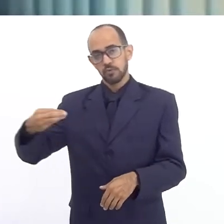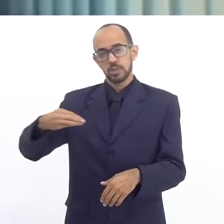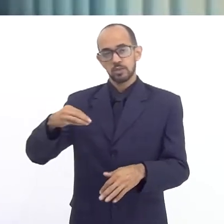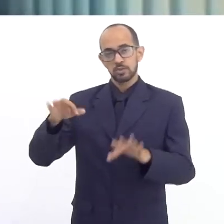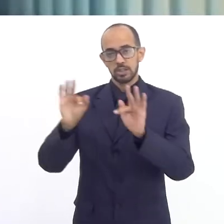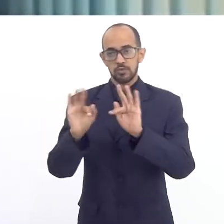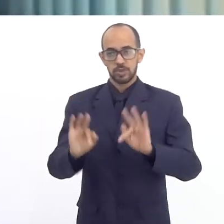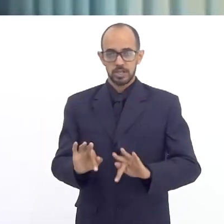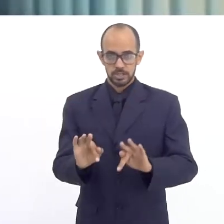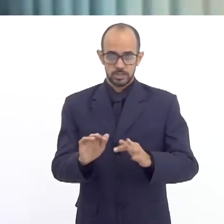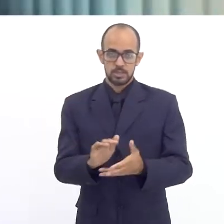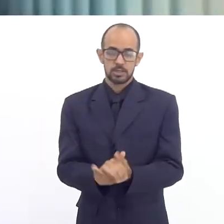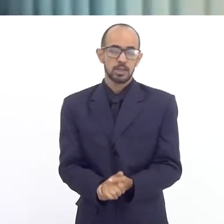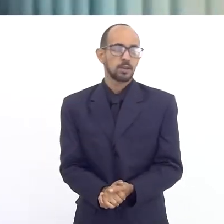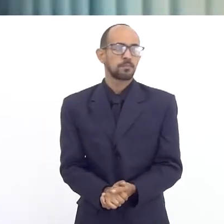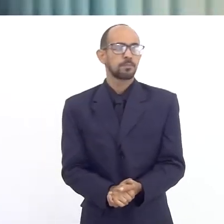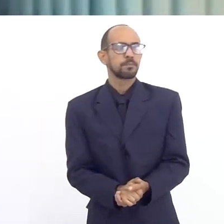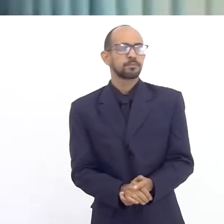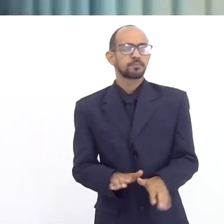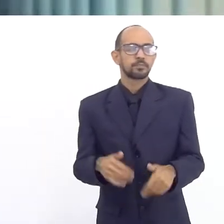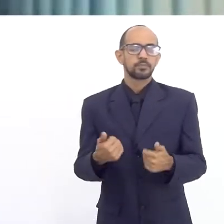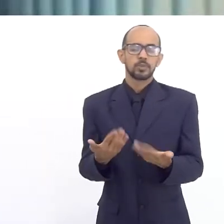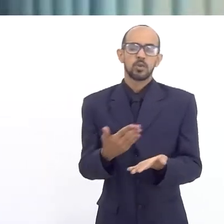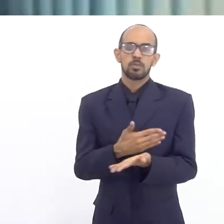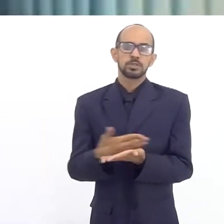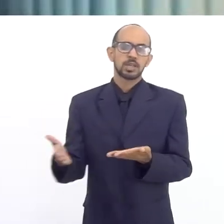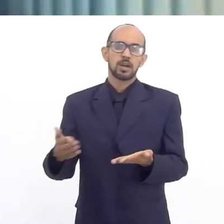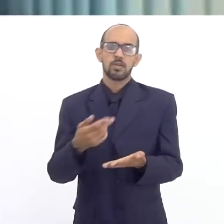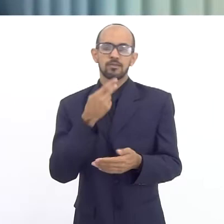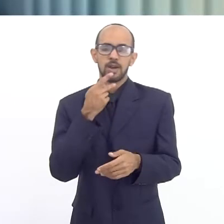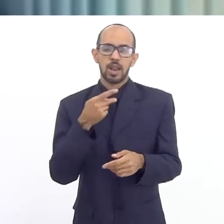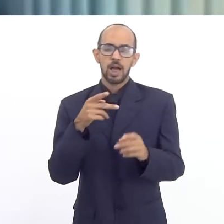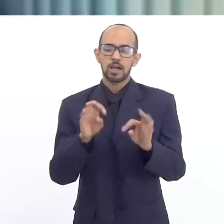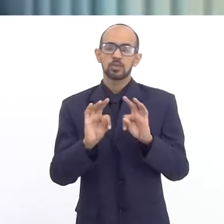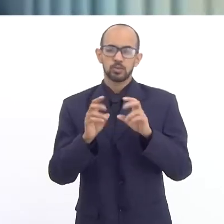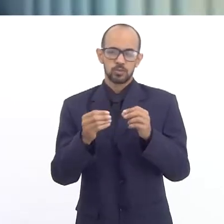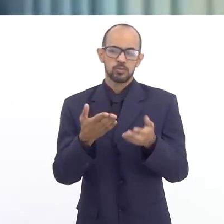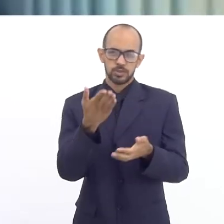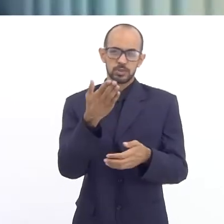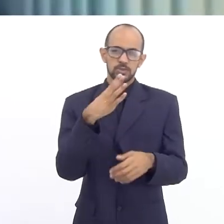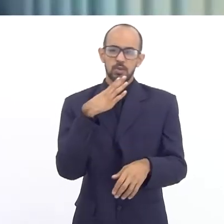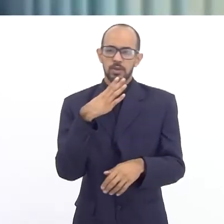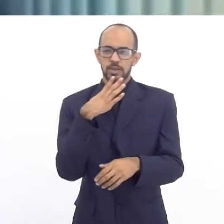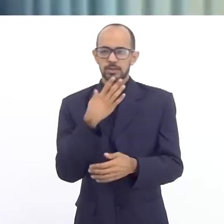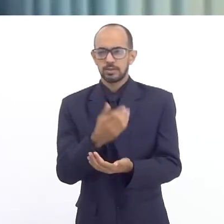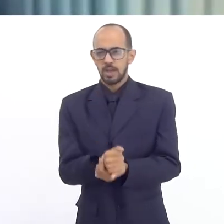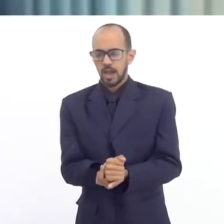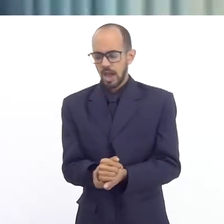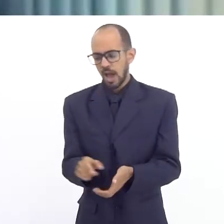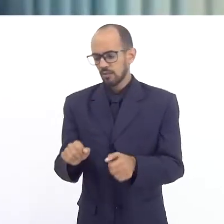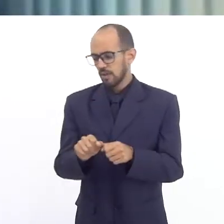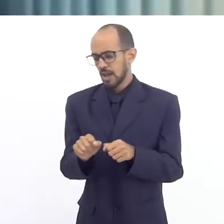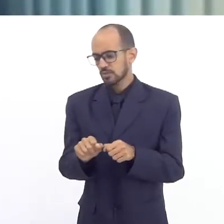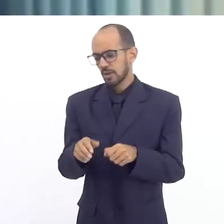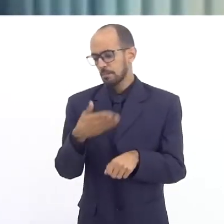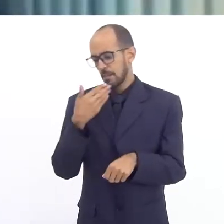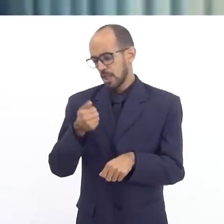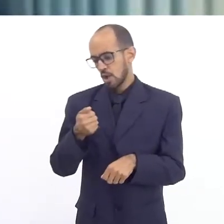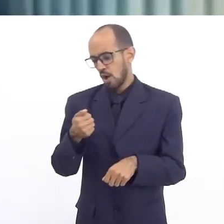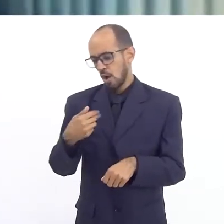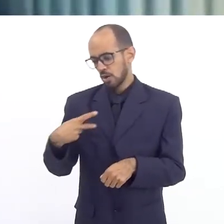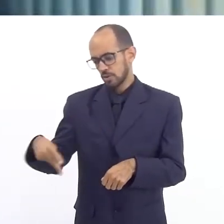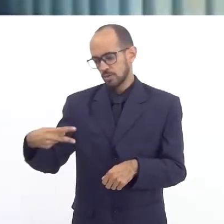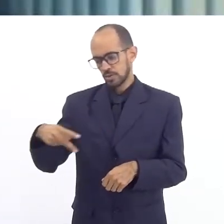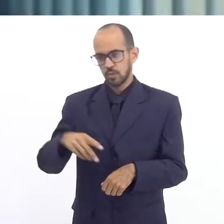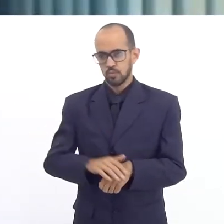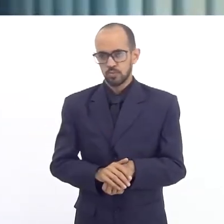Eu quero que meu filho seja feliz. E aí começaram a falar aquelas coisas que vocês todos já devem ter ouvido. Meu filho, faz o que é melhor para